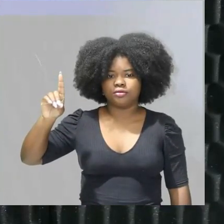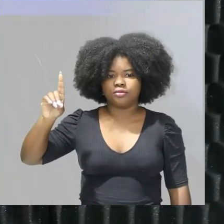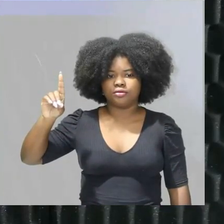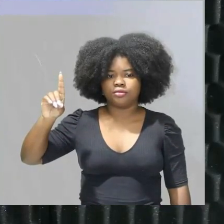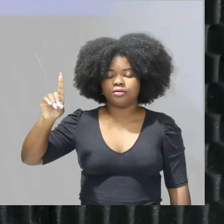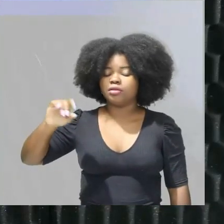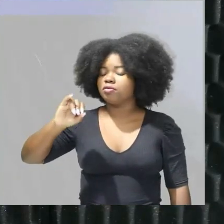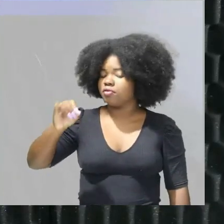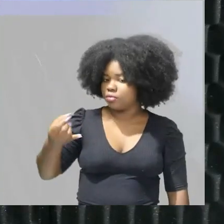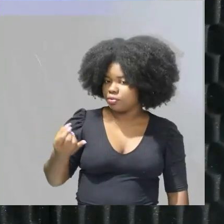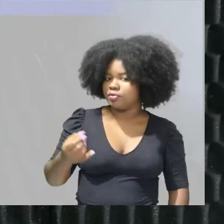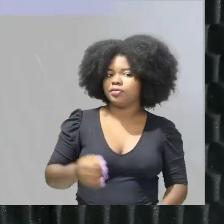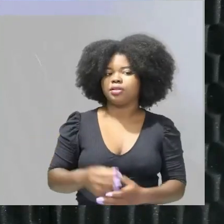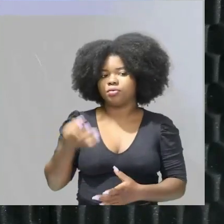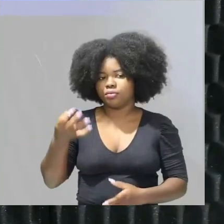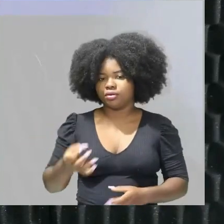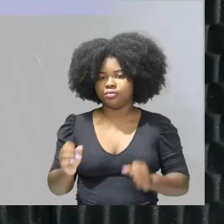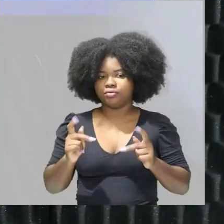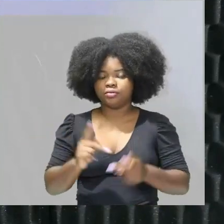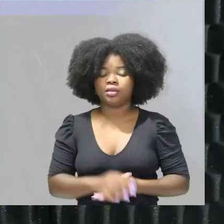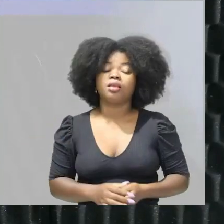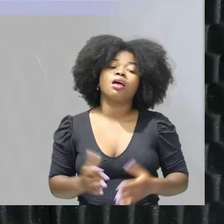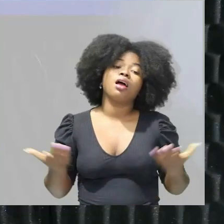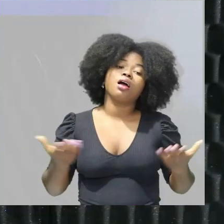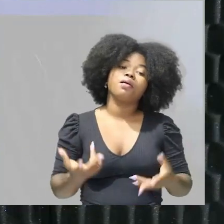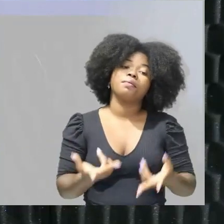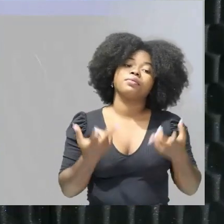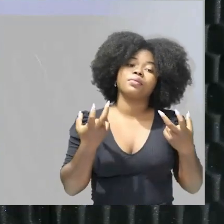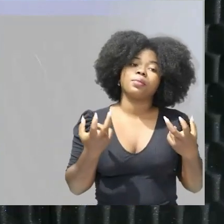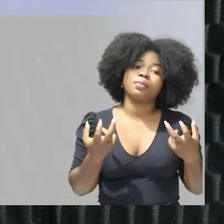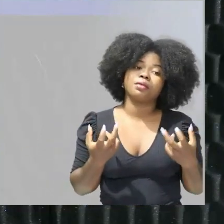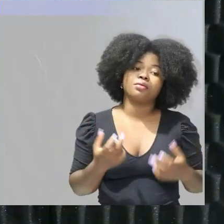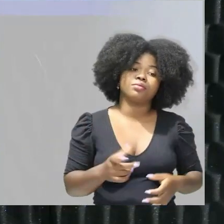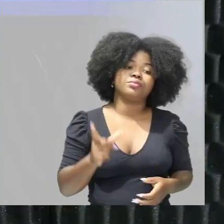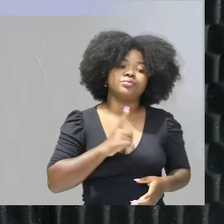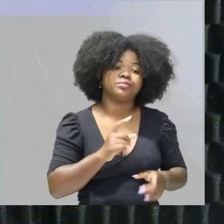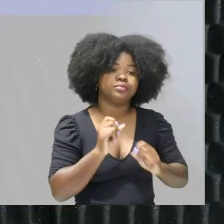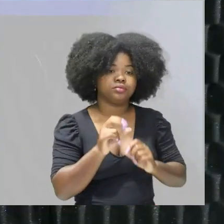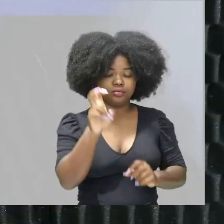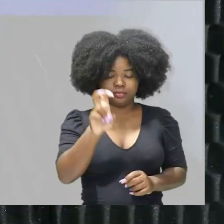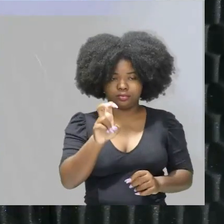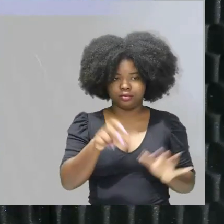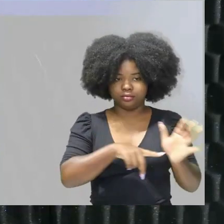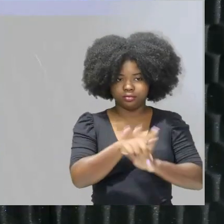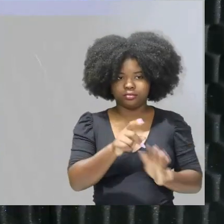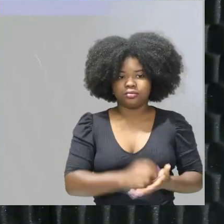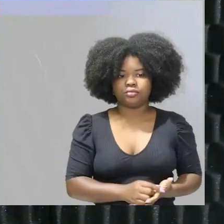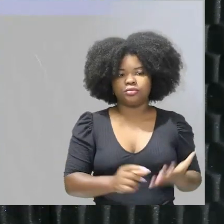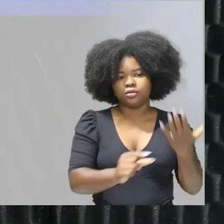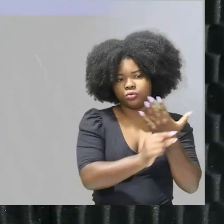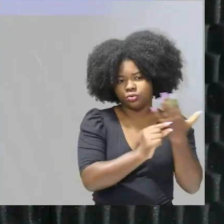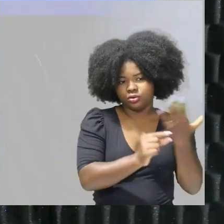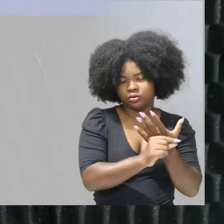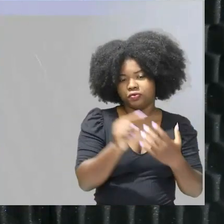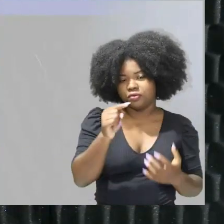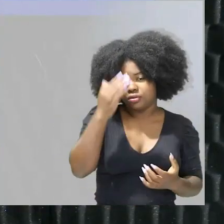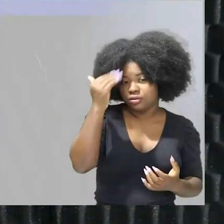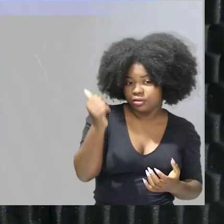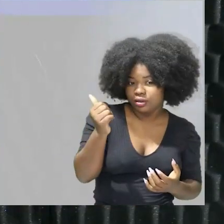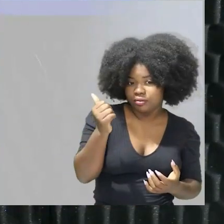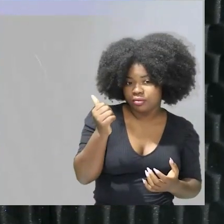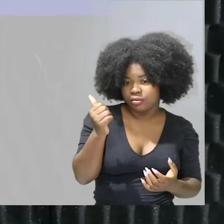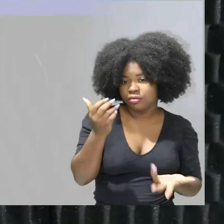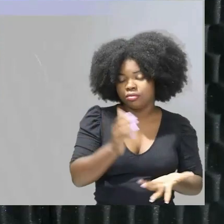aproveitar tá agora veja só quando você pega o autor Você sabe a orientação